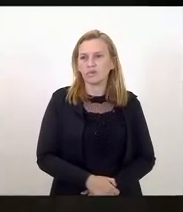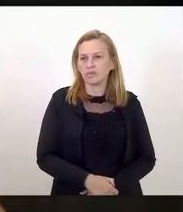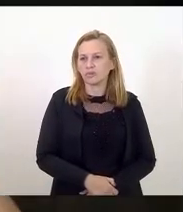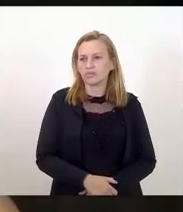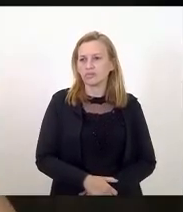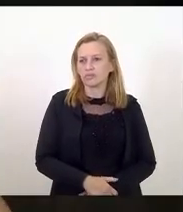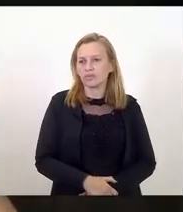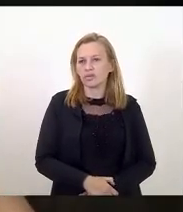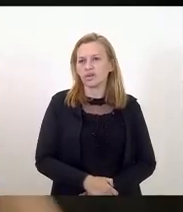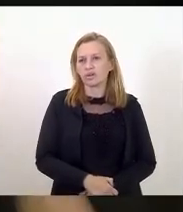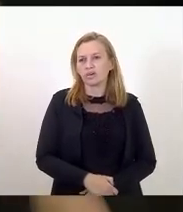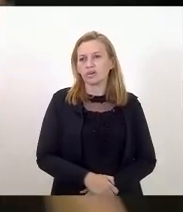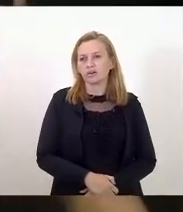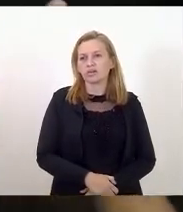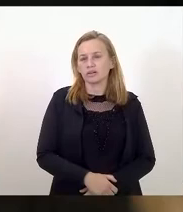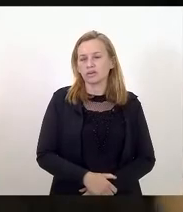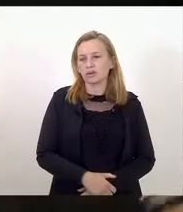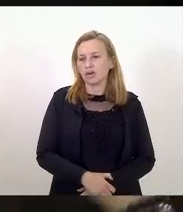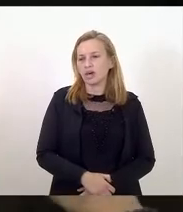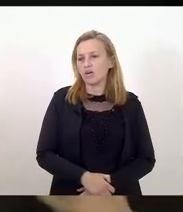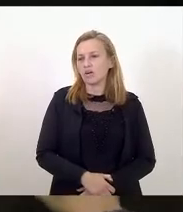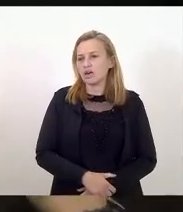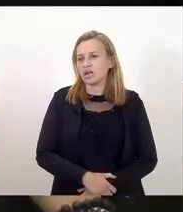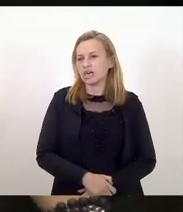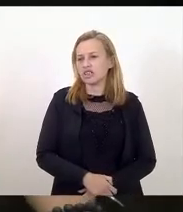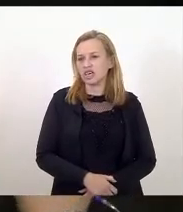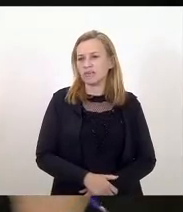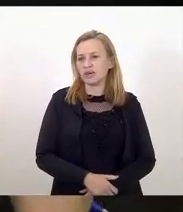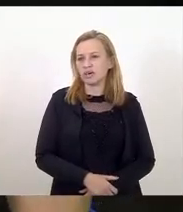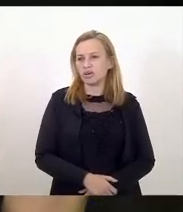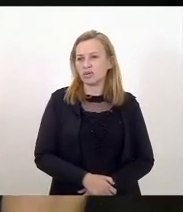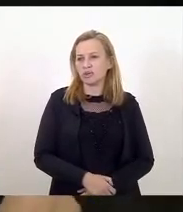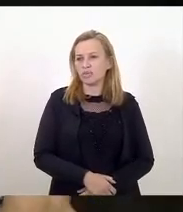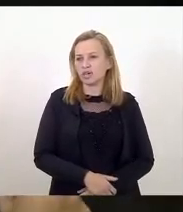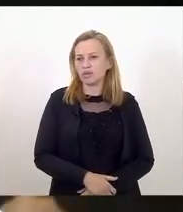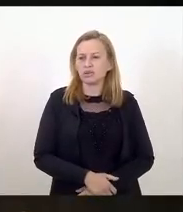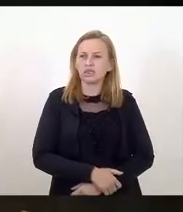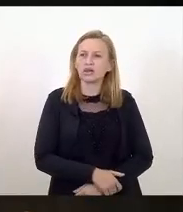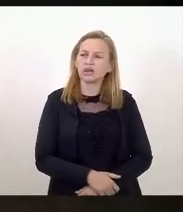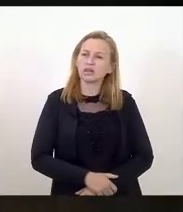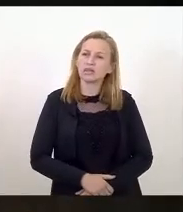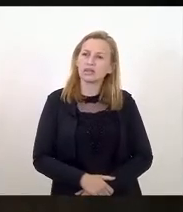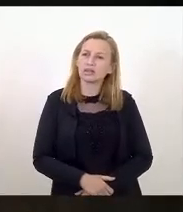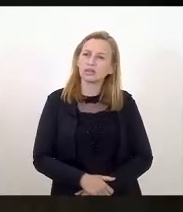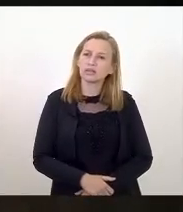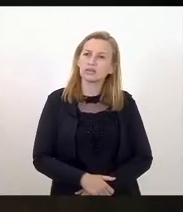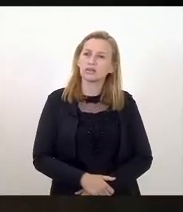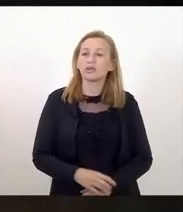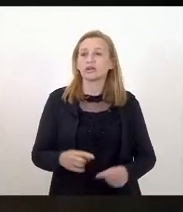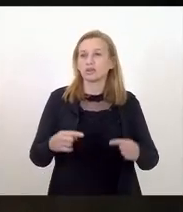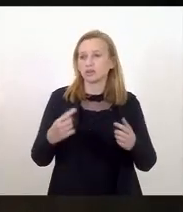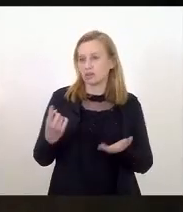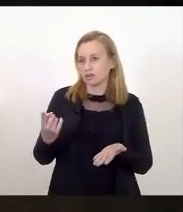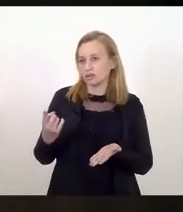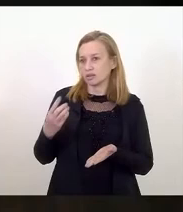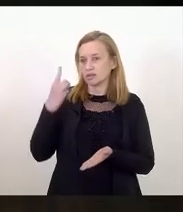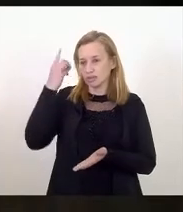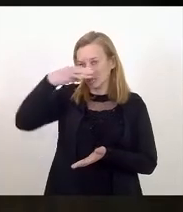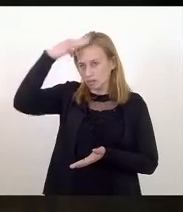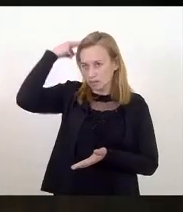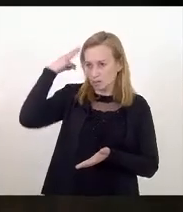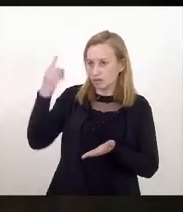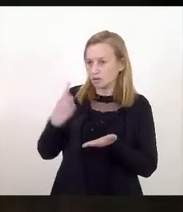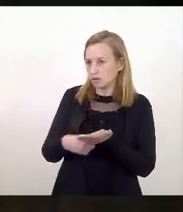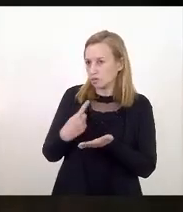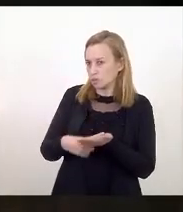Deputado Márcio Pacheco, eu fui procurado pela deputada enfermeira, que disse que tinha acordo com o Rodrigo Amorim e Bruno Dauari trazer esse projeto para a